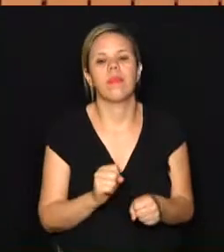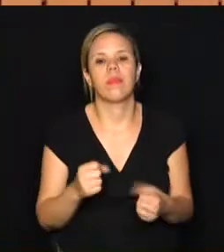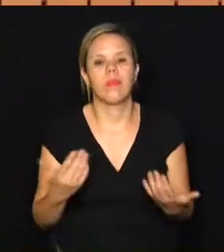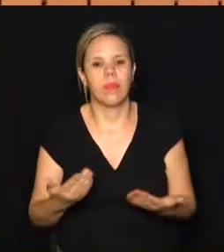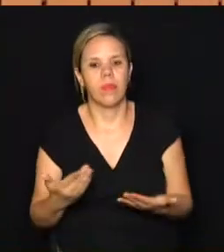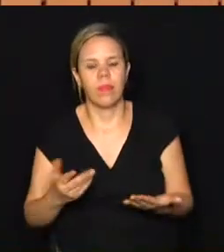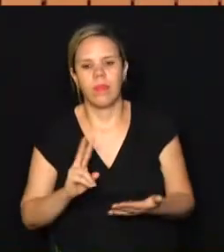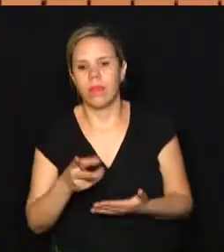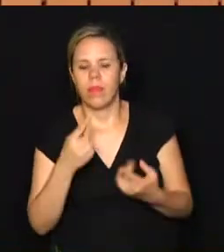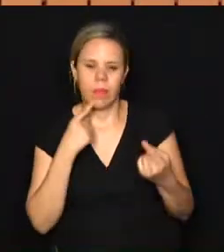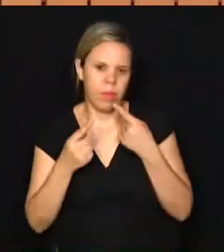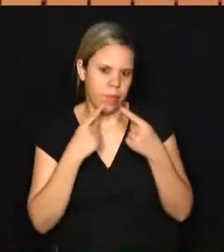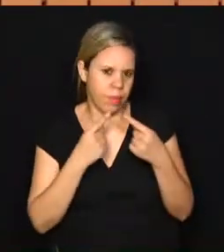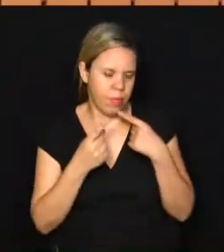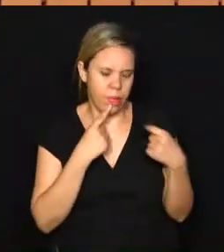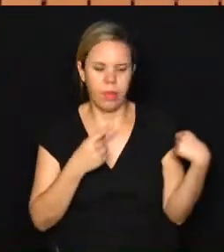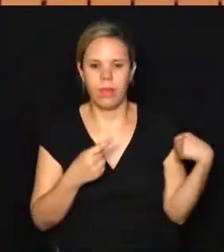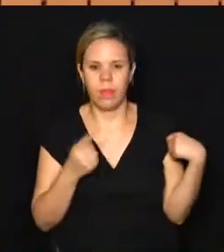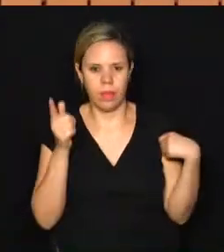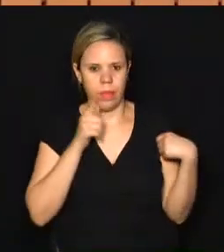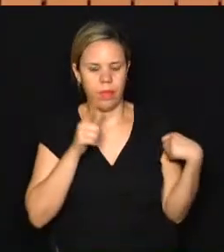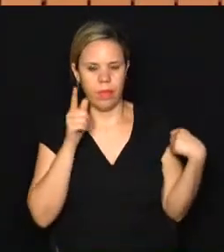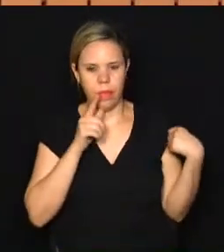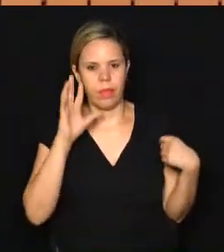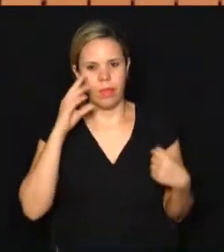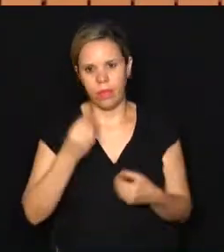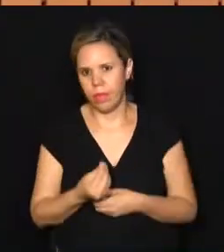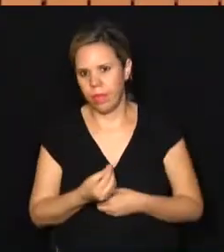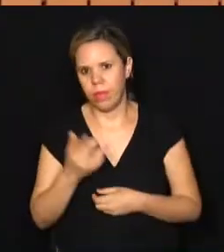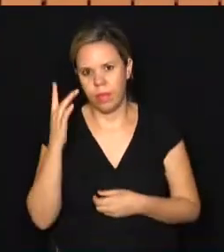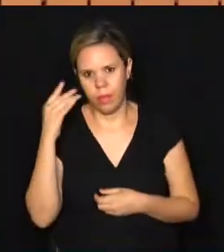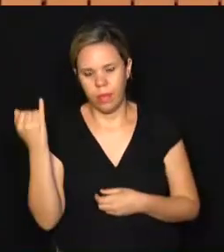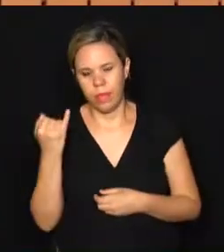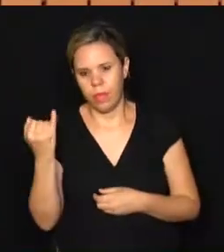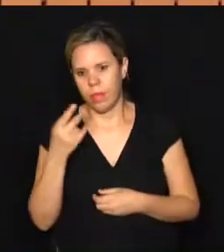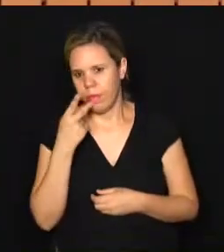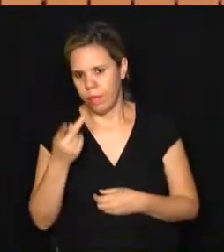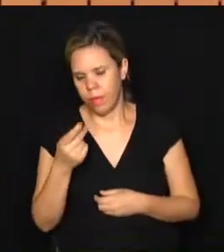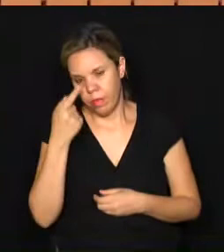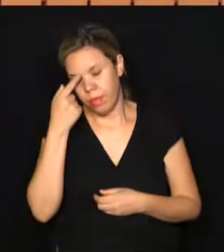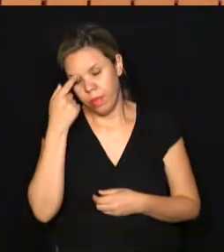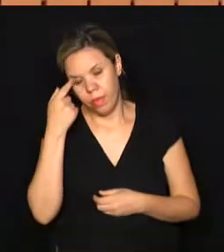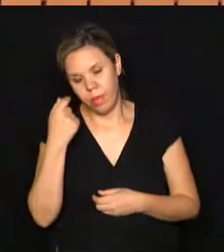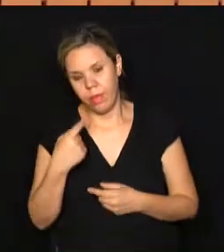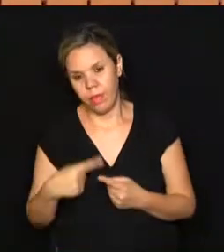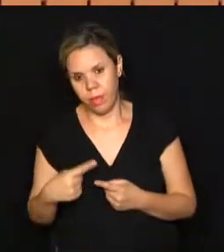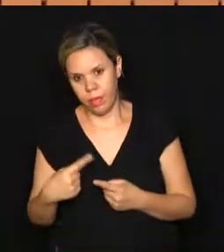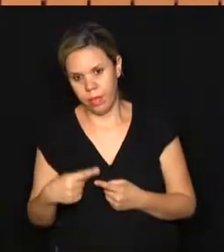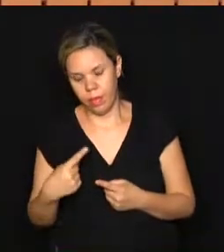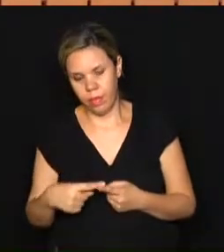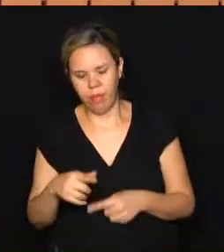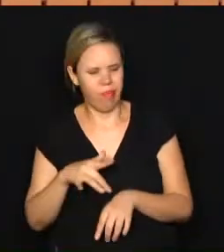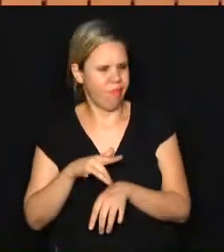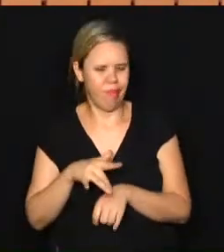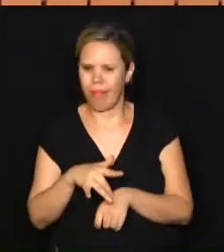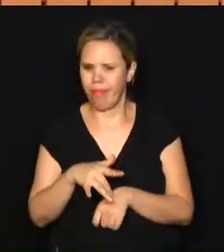sempre dialogando, eu consegui entender, então acho que é importante mencionar aqui, porque é um